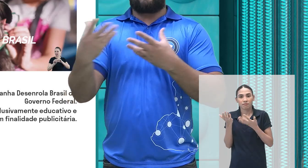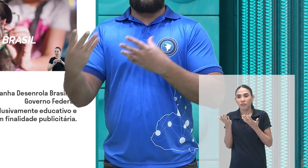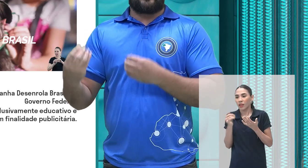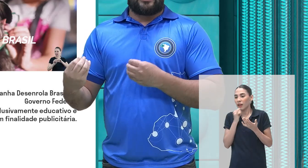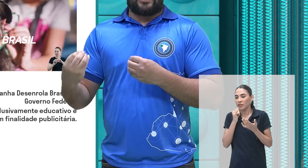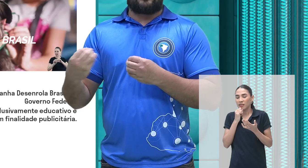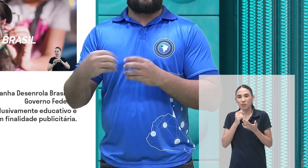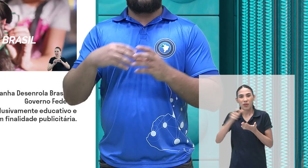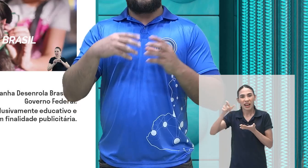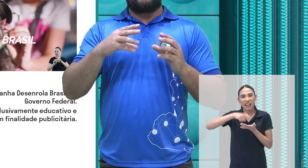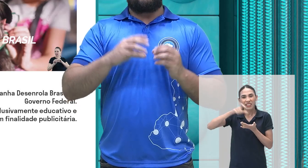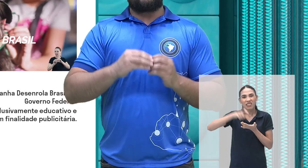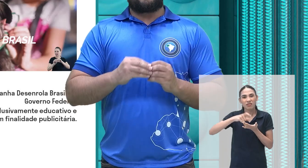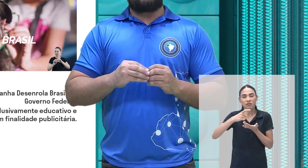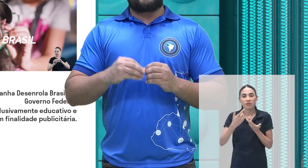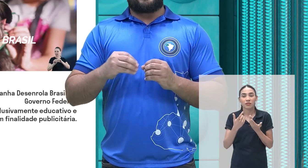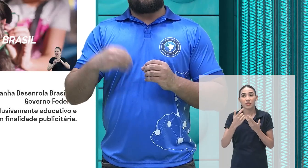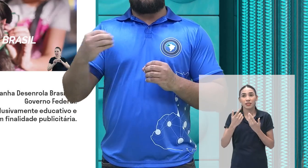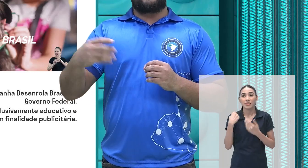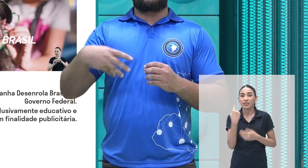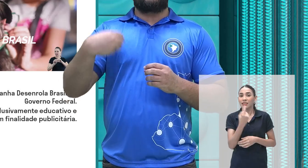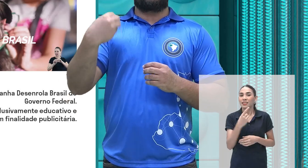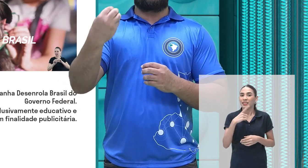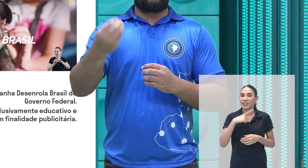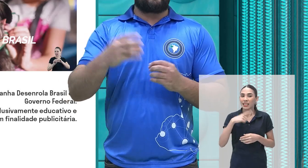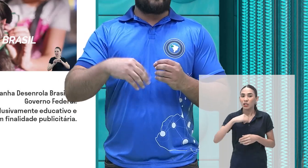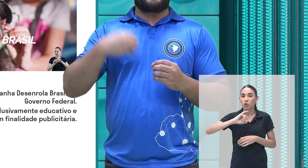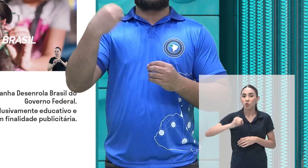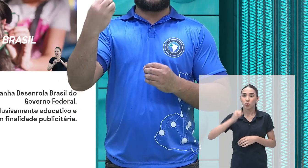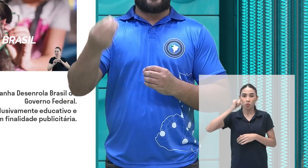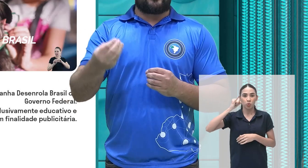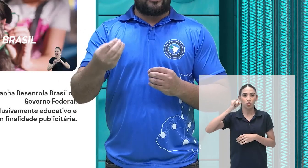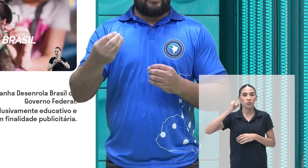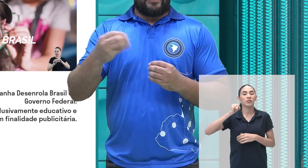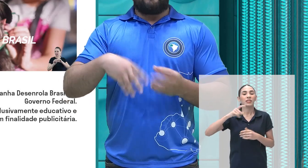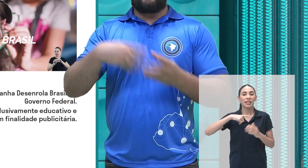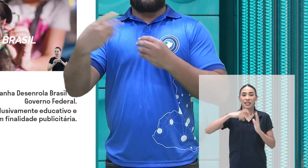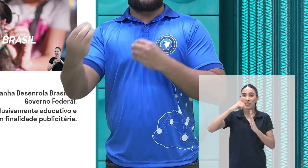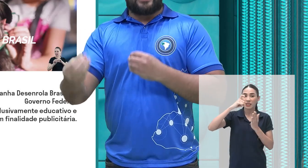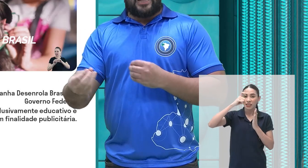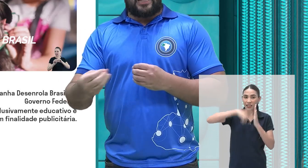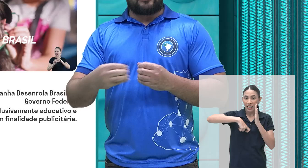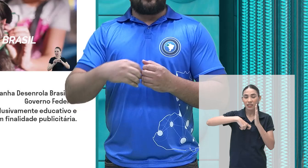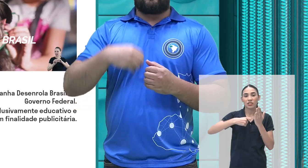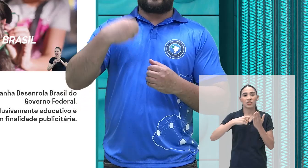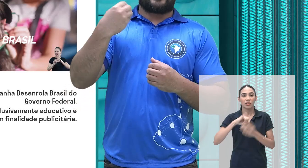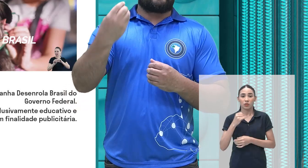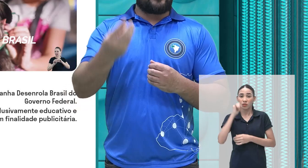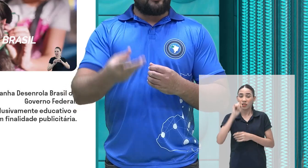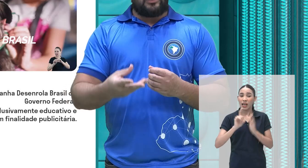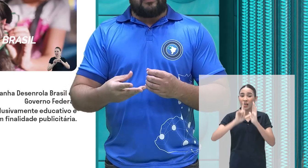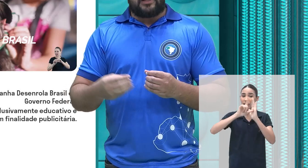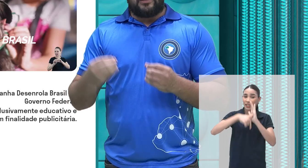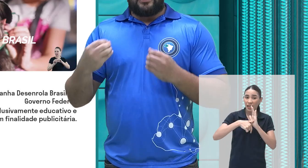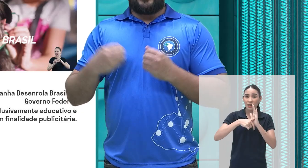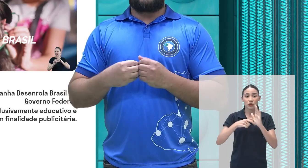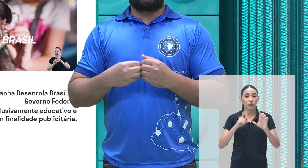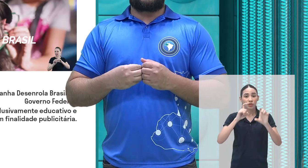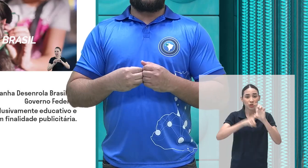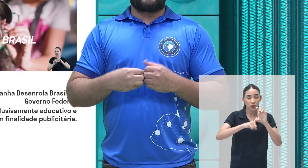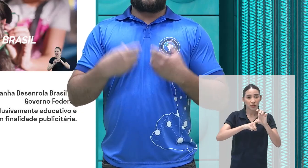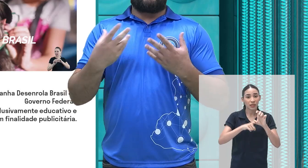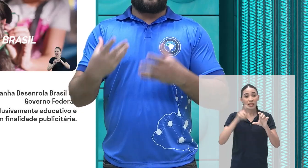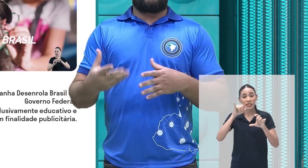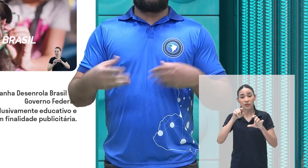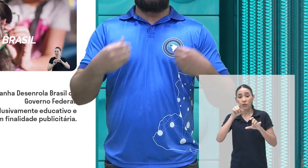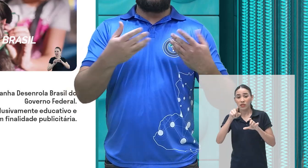em cartões de crédito, nós temos ali a cobrança de juros, uma taxa pelo atraso da dívida. Então,